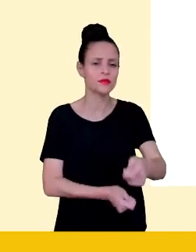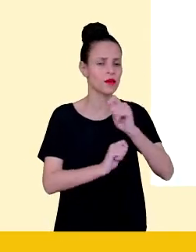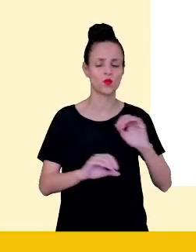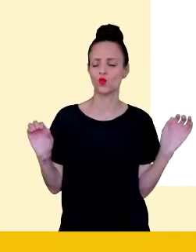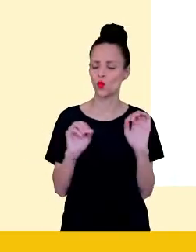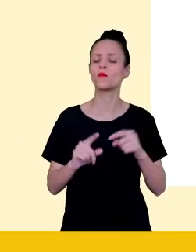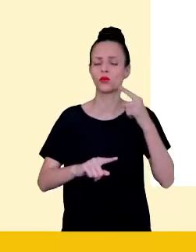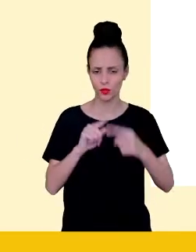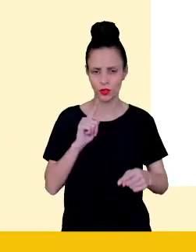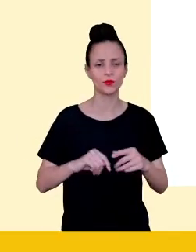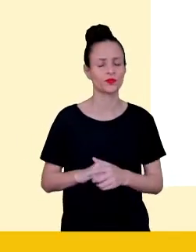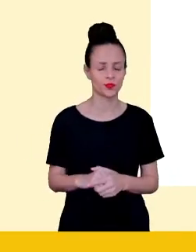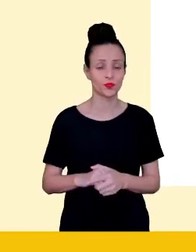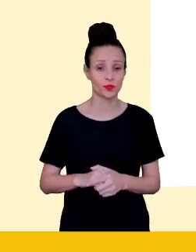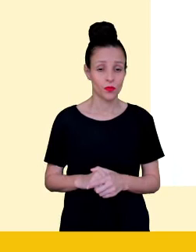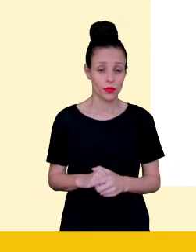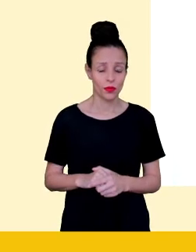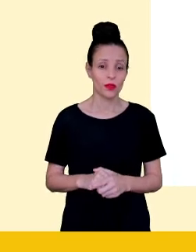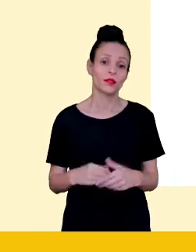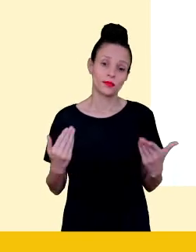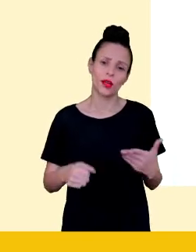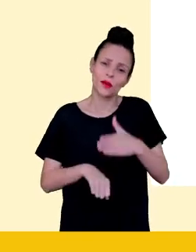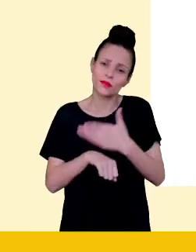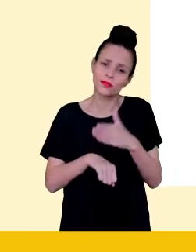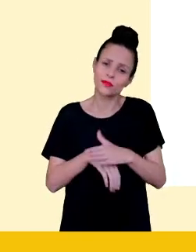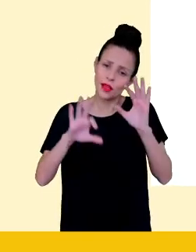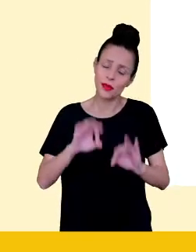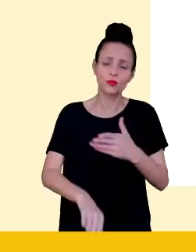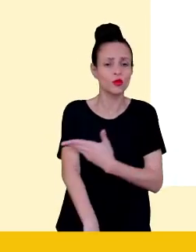eram proibidos de pescar, eles não podiam pescar nem caçar, assim,